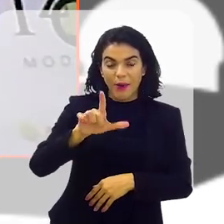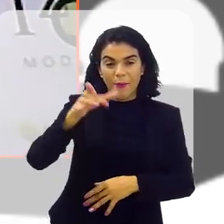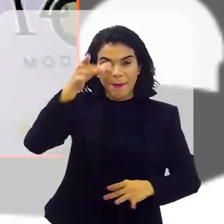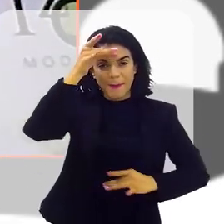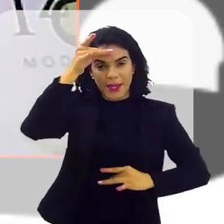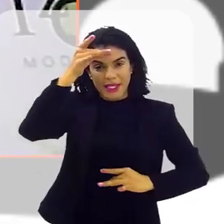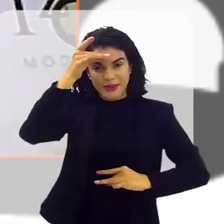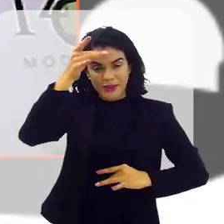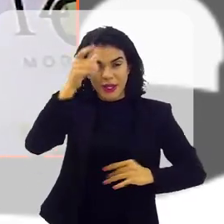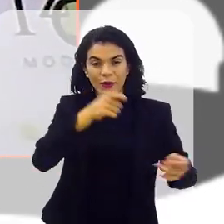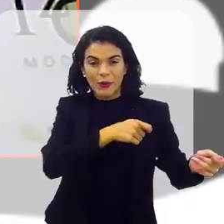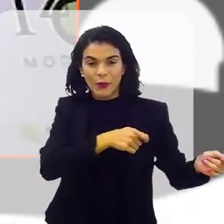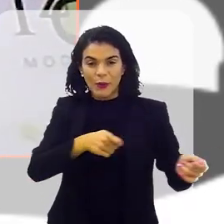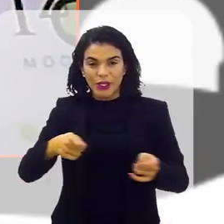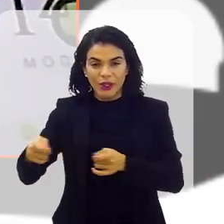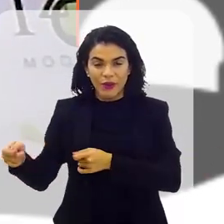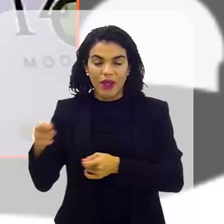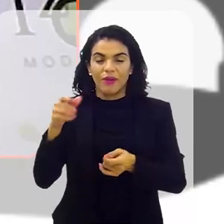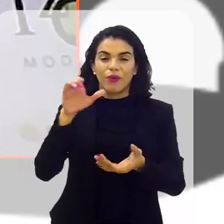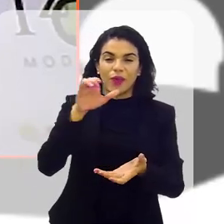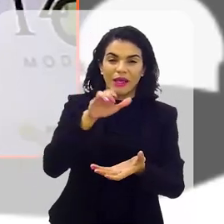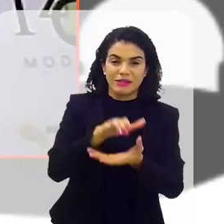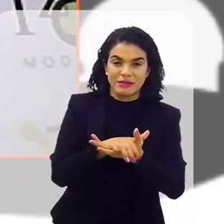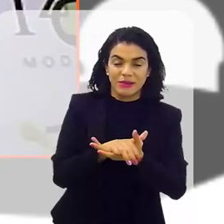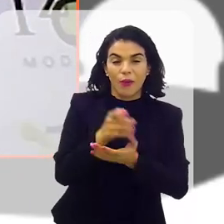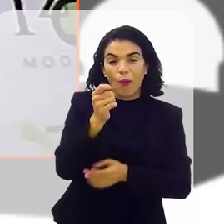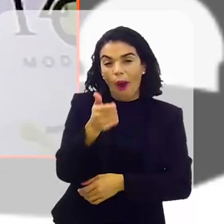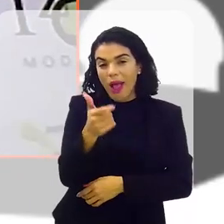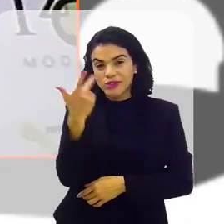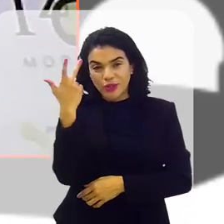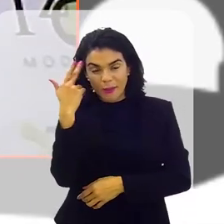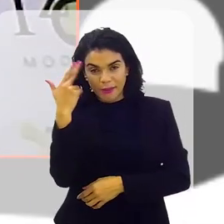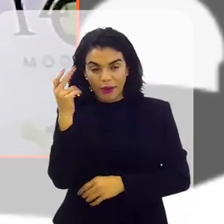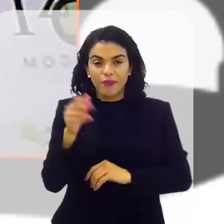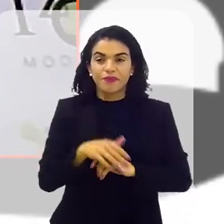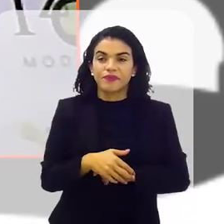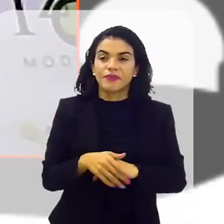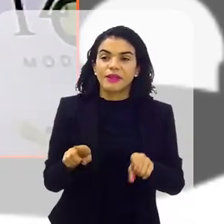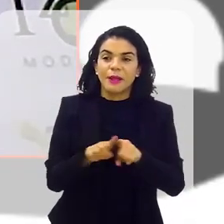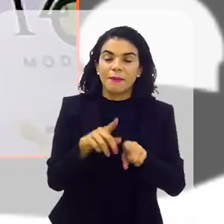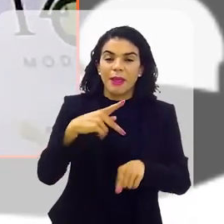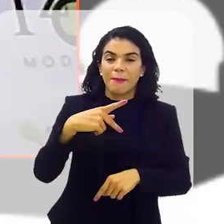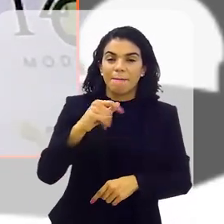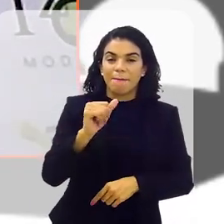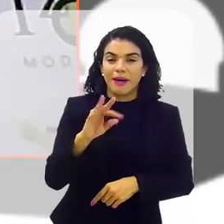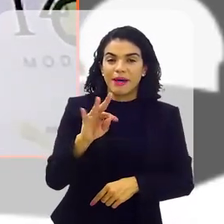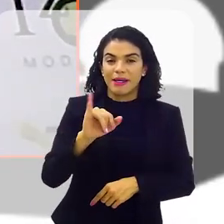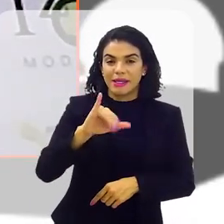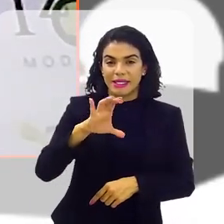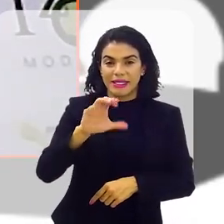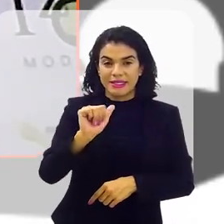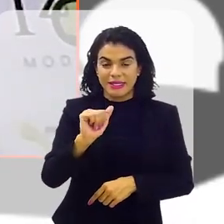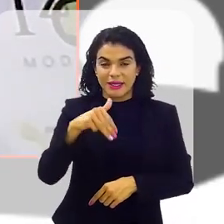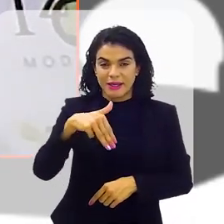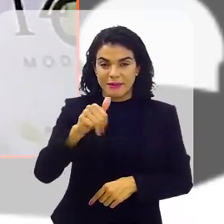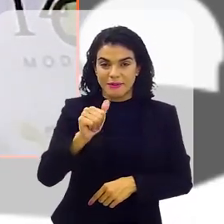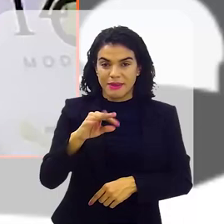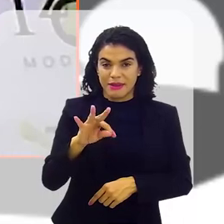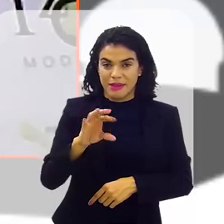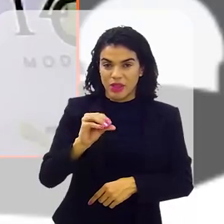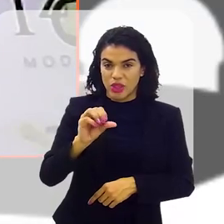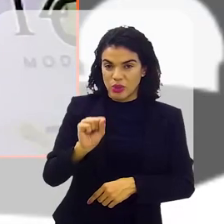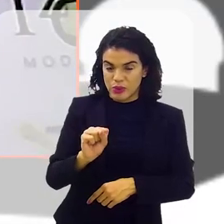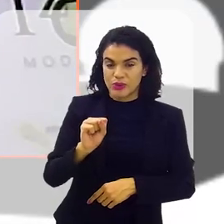nossa personagem do cotidiano de Um Casal Quase comum amados formando a minha amiga querida Patrícia Matos tu tá vestindo meu personagem